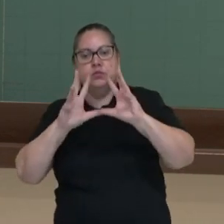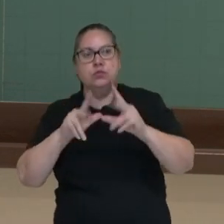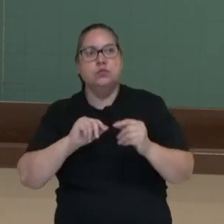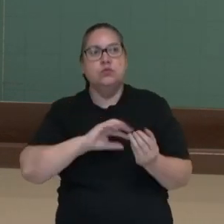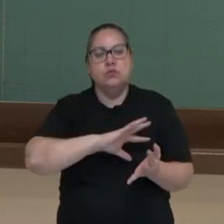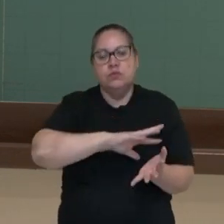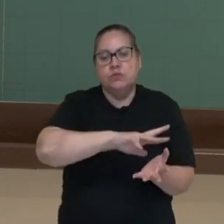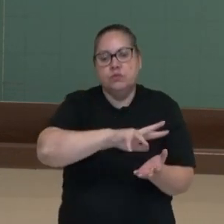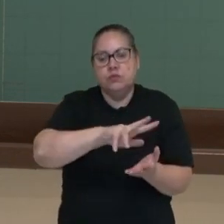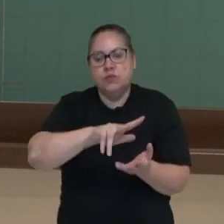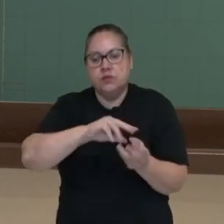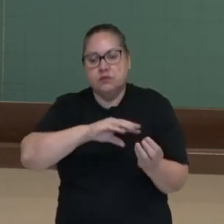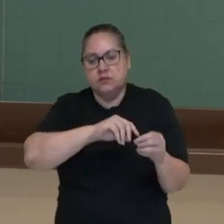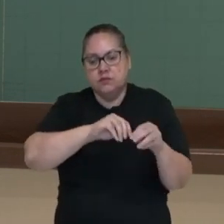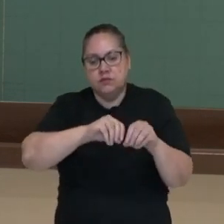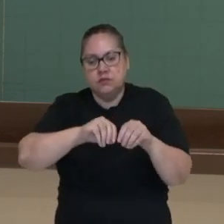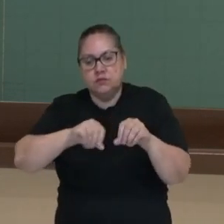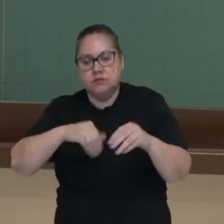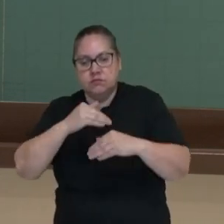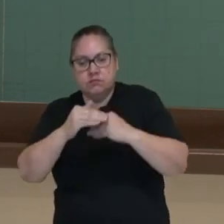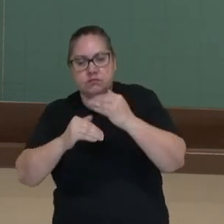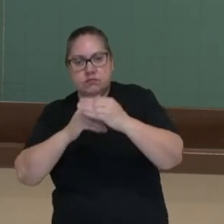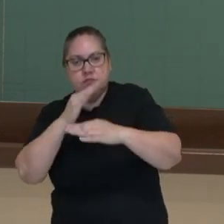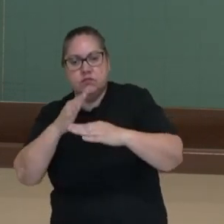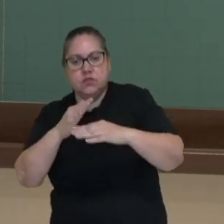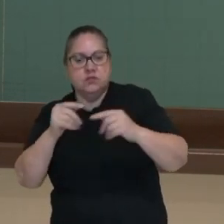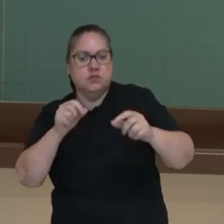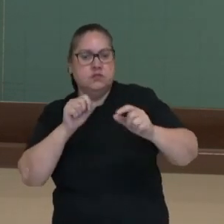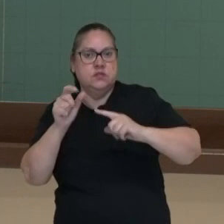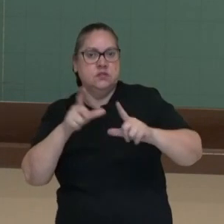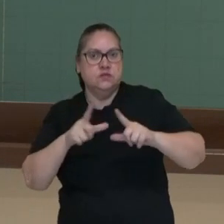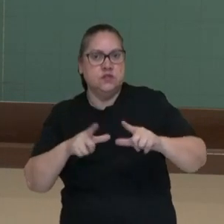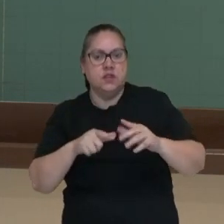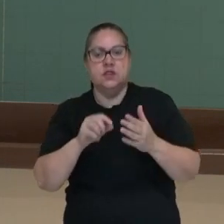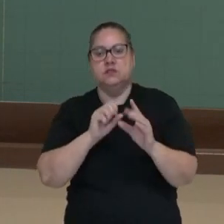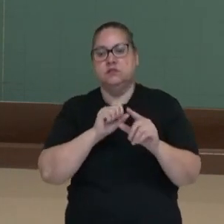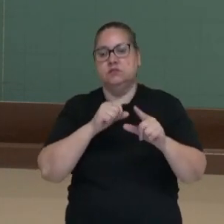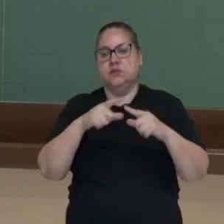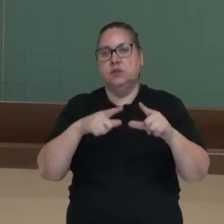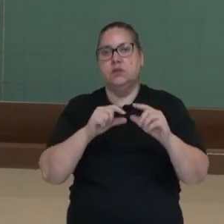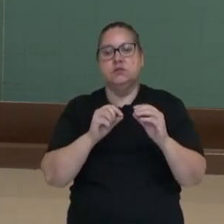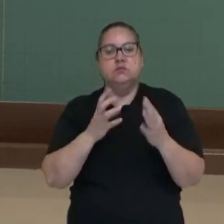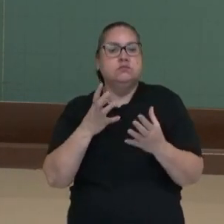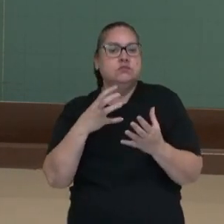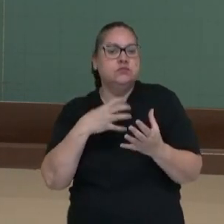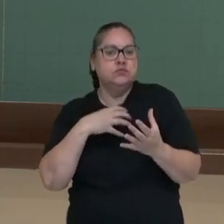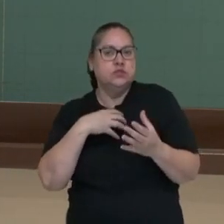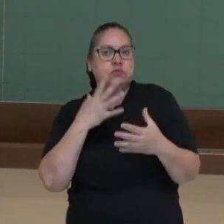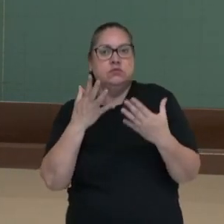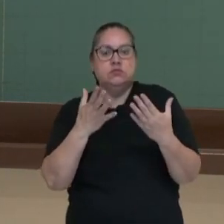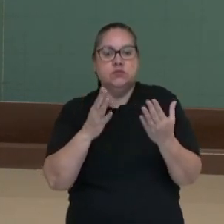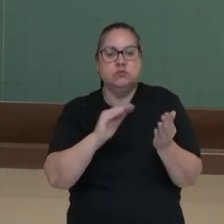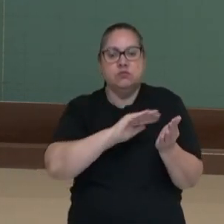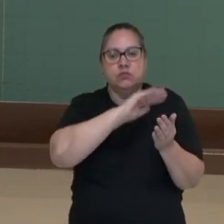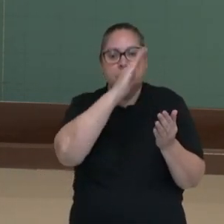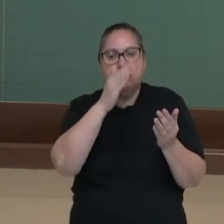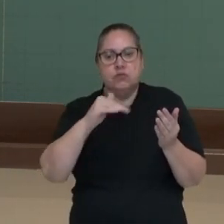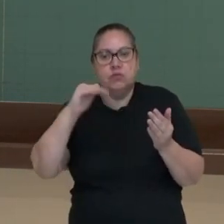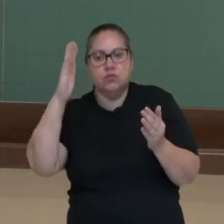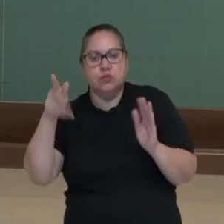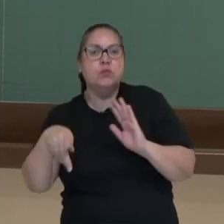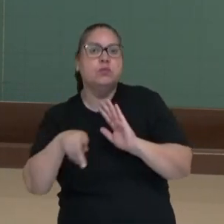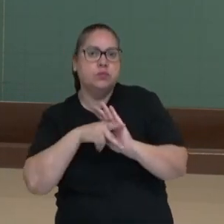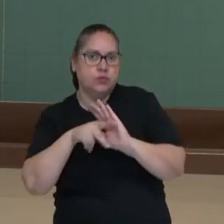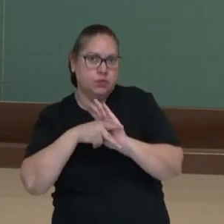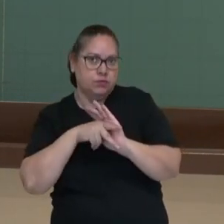superfície terrestre, onde nós desenvolvemos todas as nossas atividades, por exemplo, são formas do relevo. É o relevo